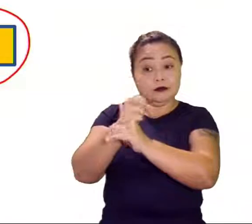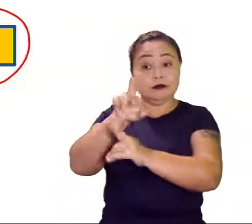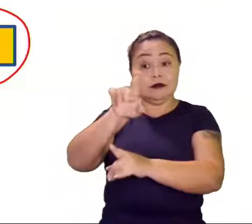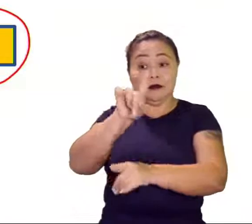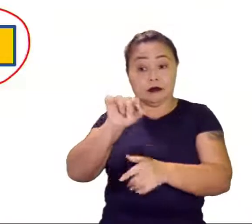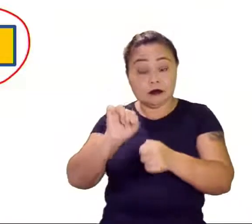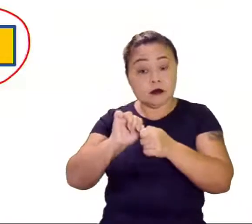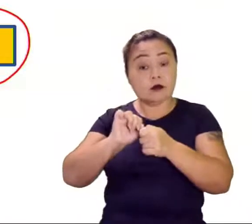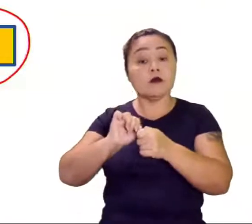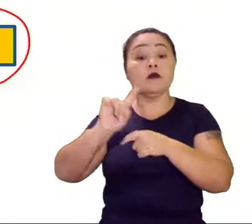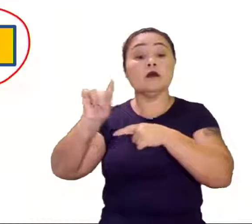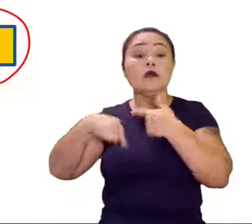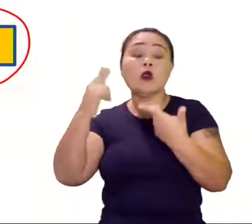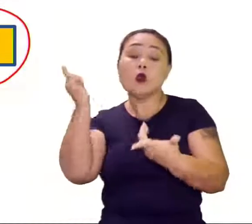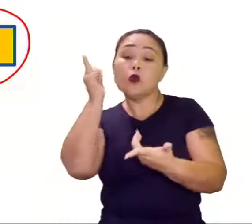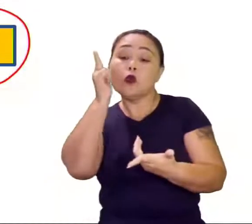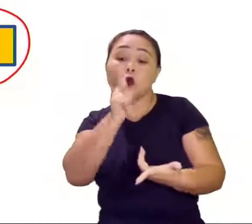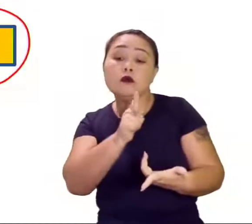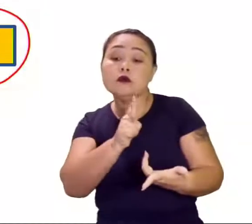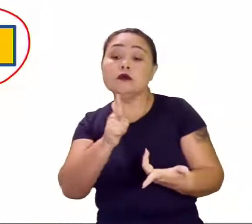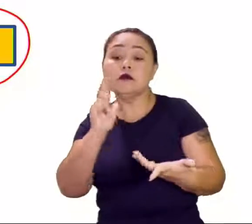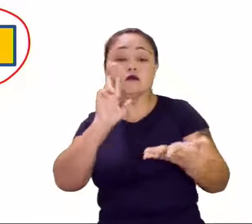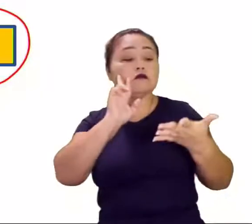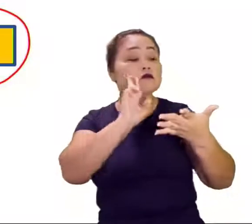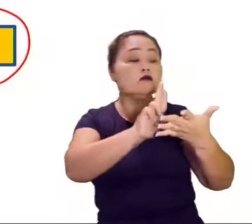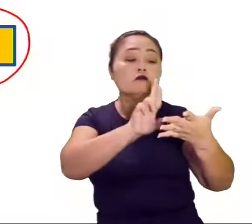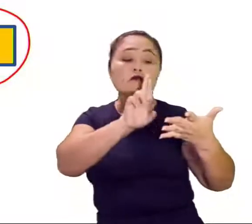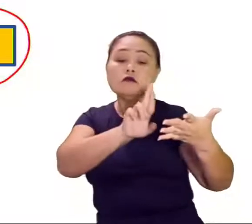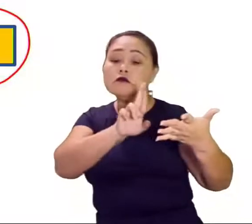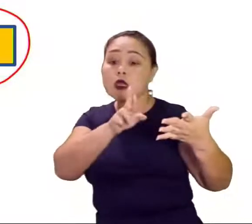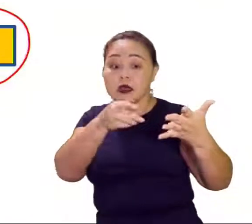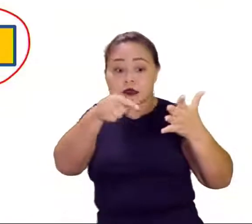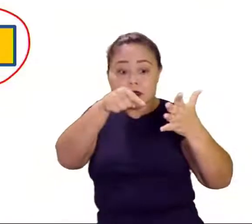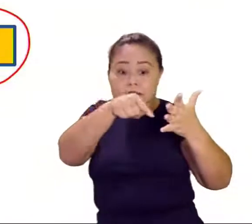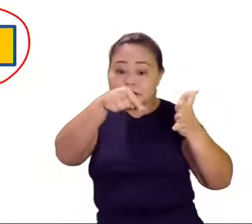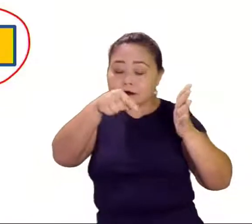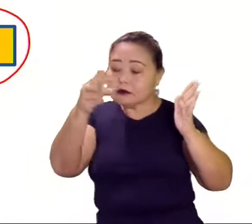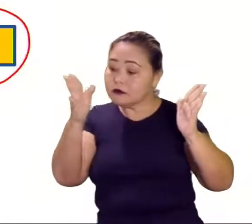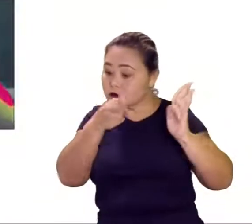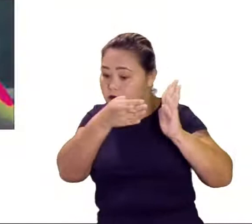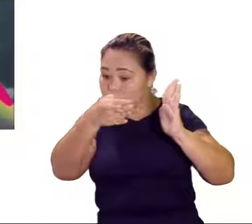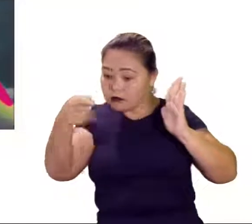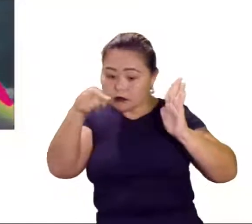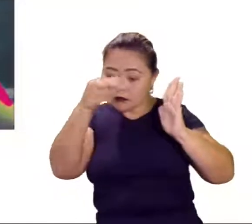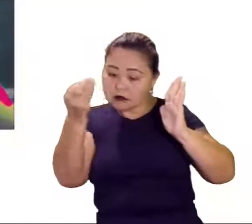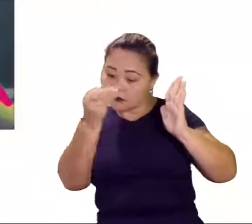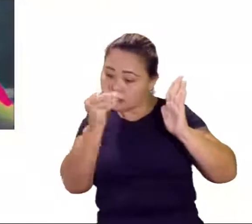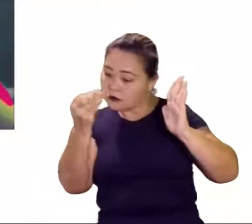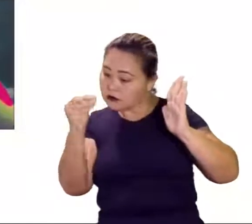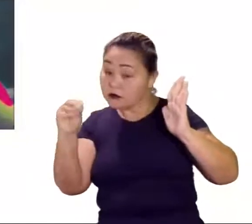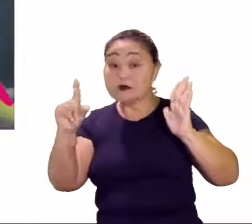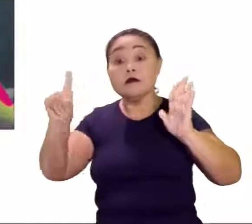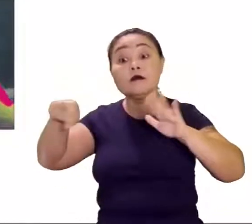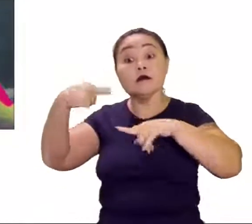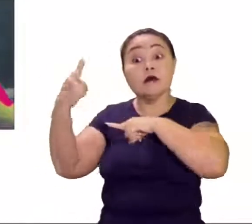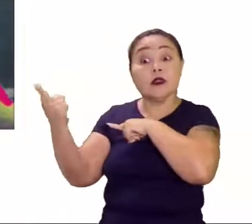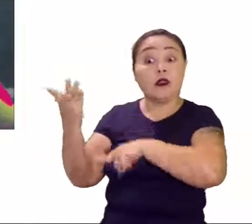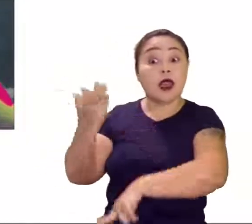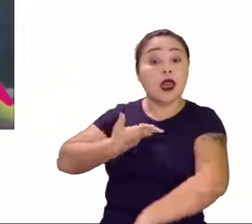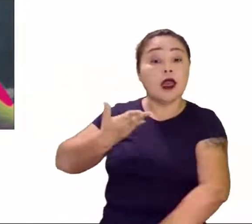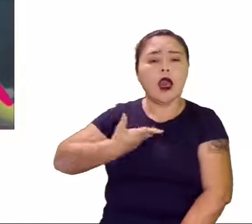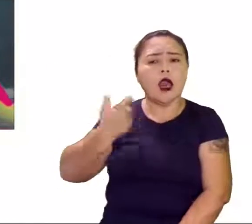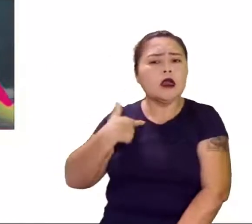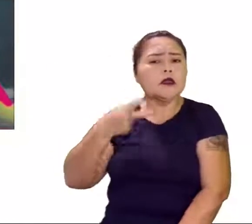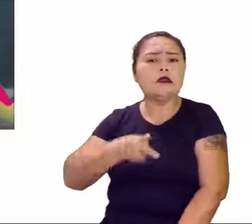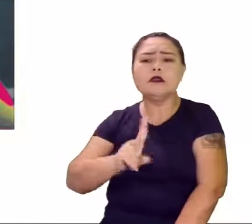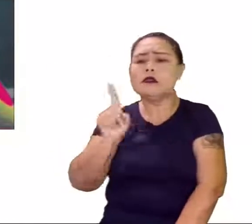a gente consegue aí resolver os termos que estão no meio, né? Inserir esses termos. Mas a nossa amiguinha fica sempre com aquela